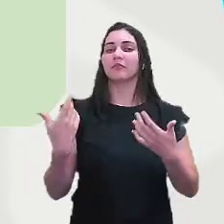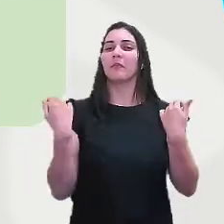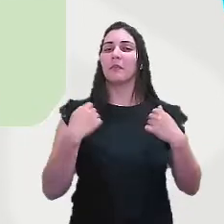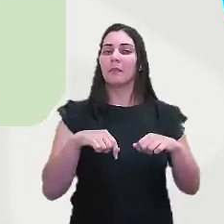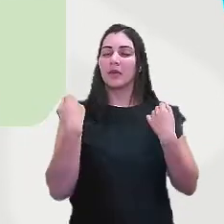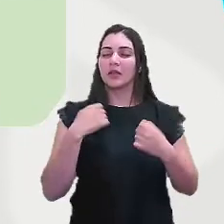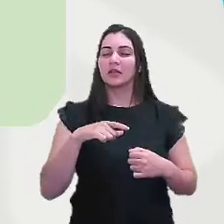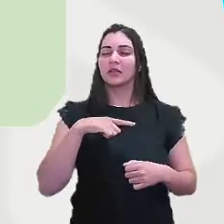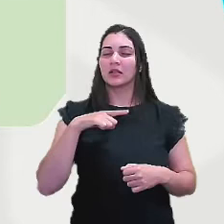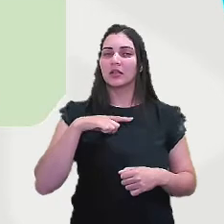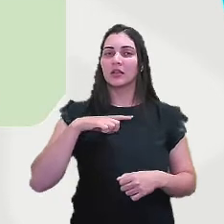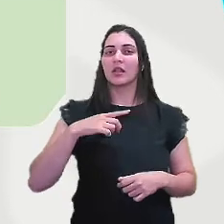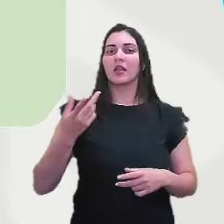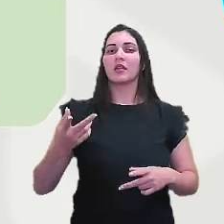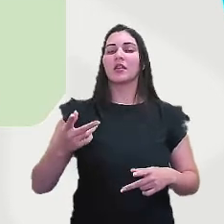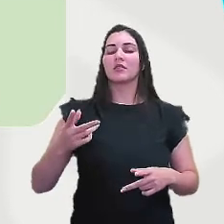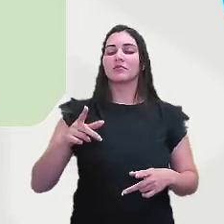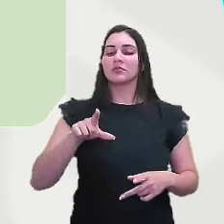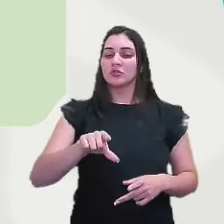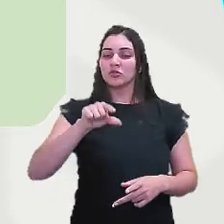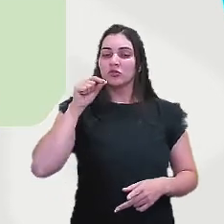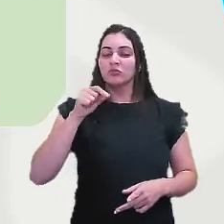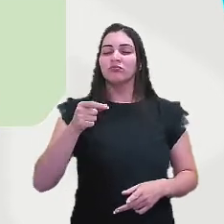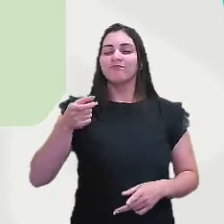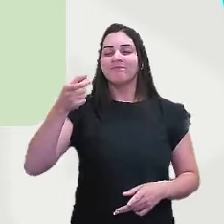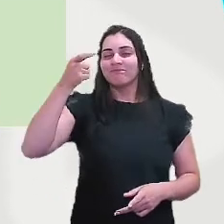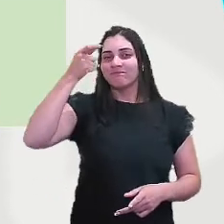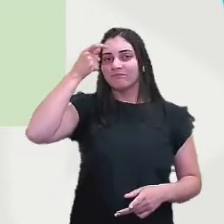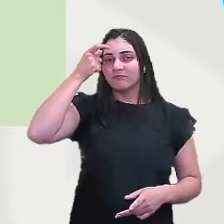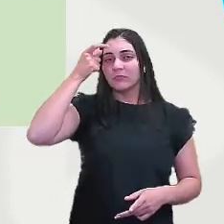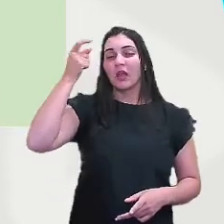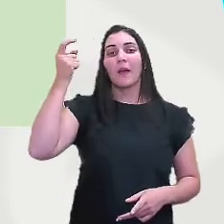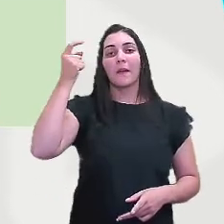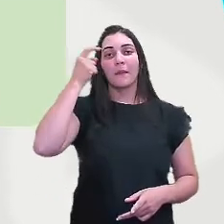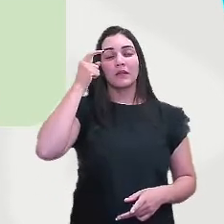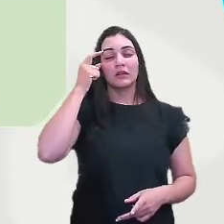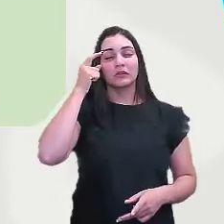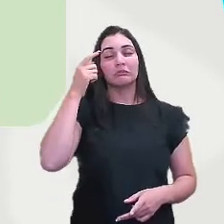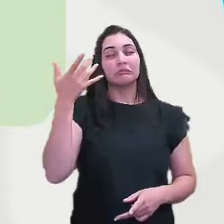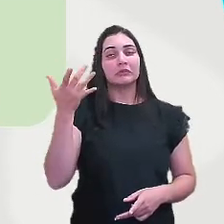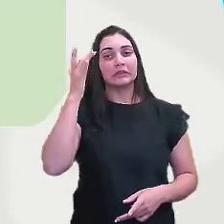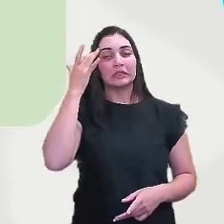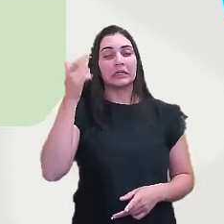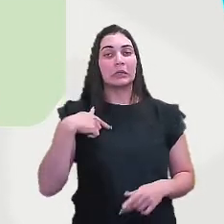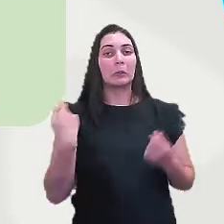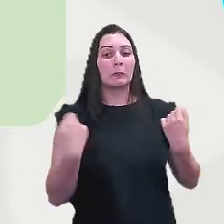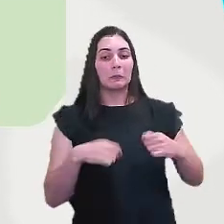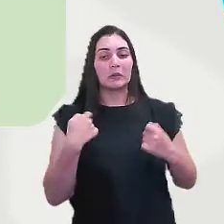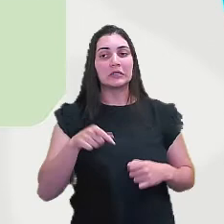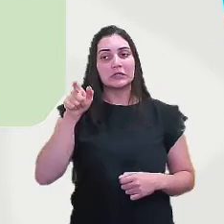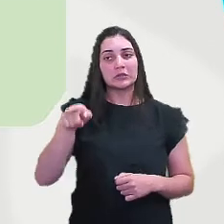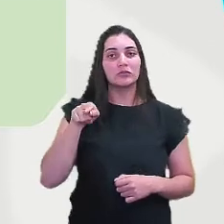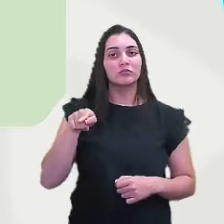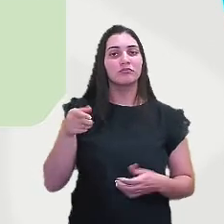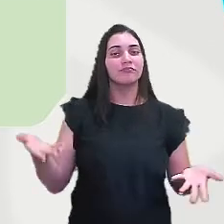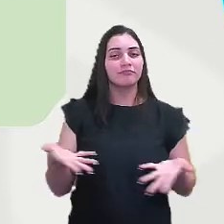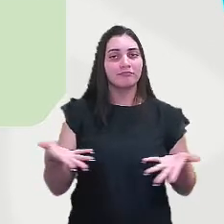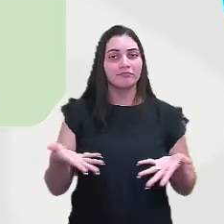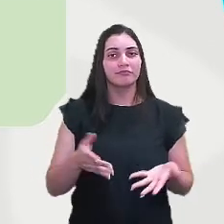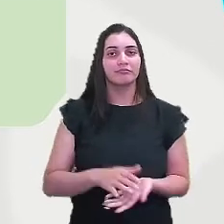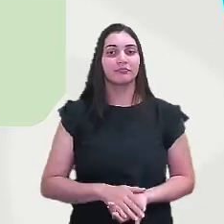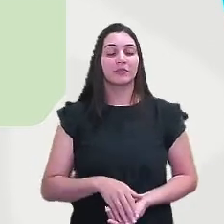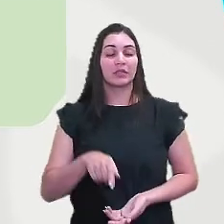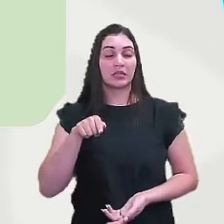de consumo tem que ser extremamente consciente e pensar, será que realmente eu preciso disso agora?